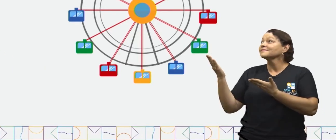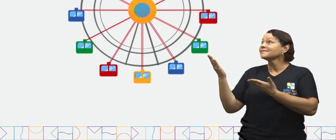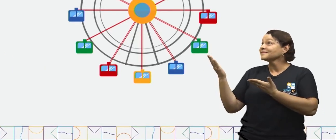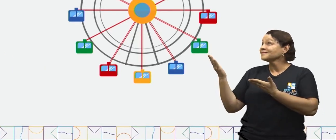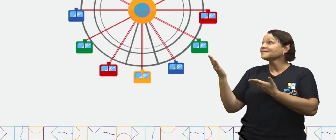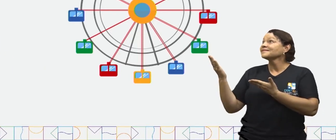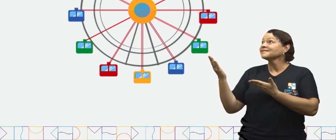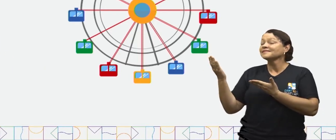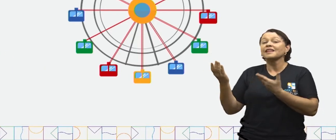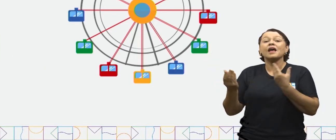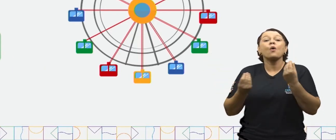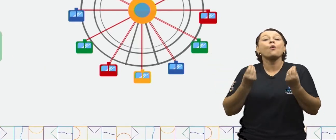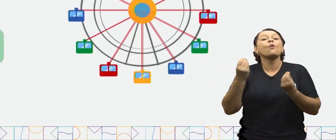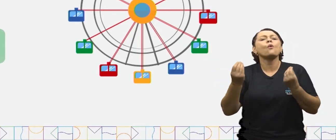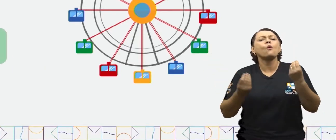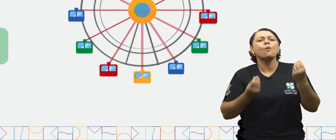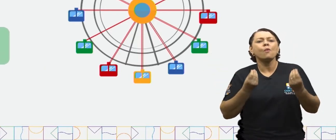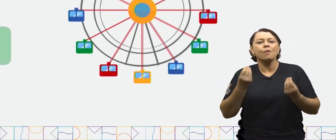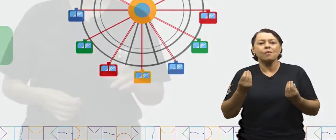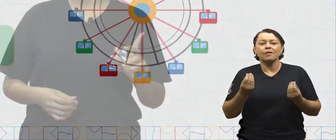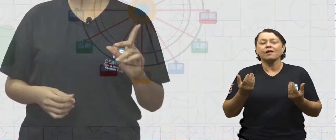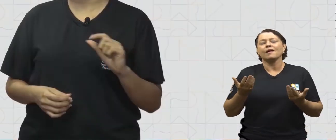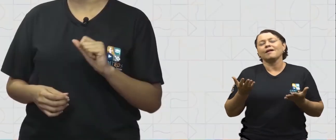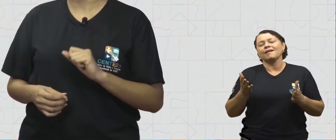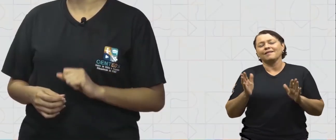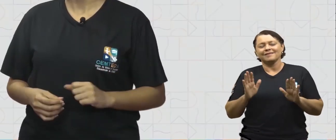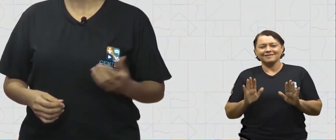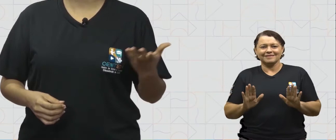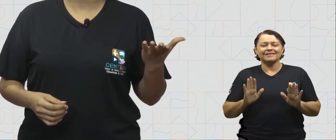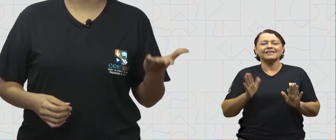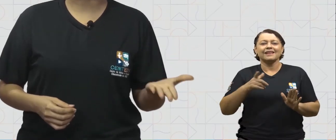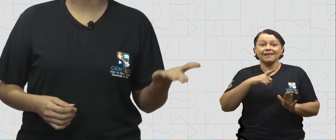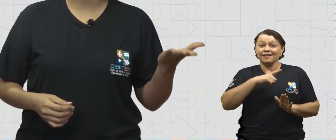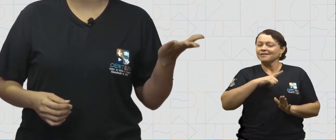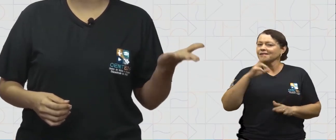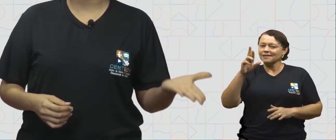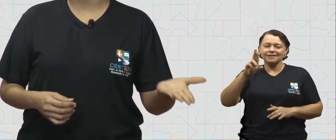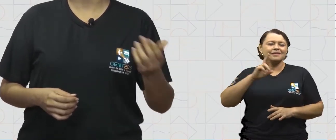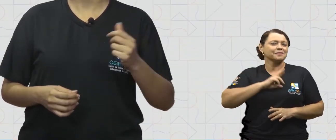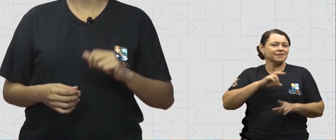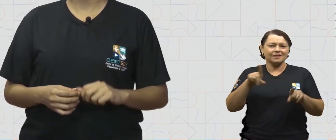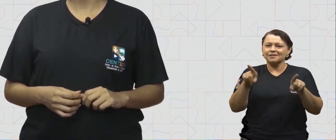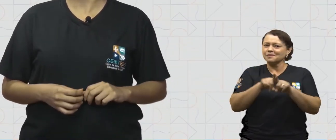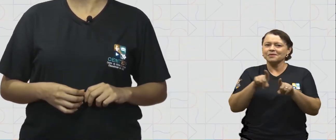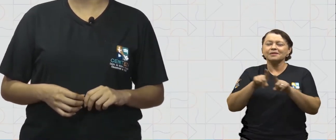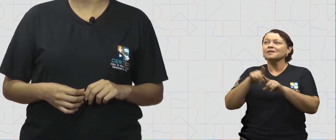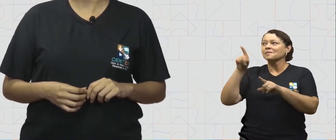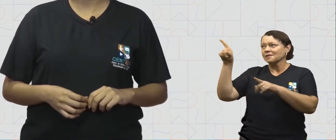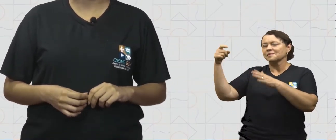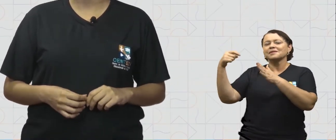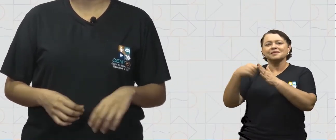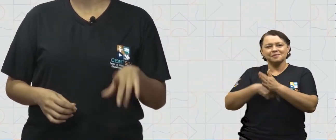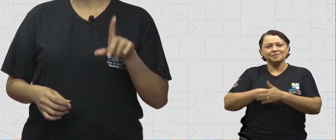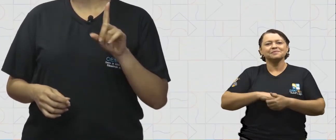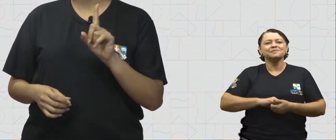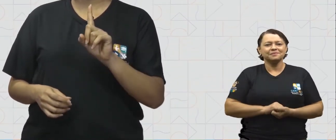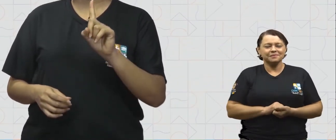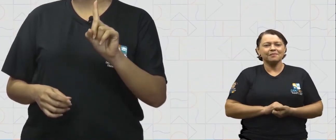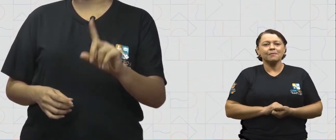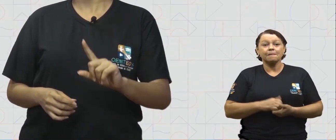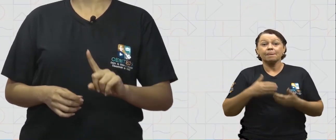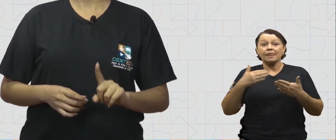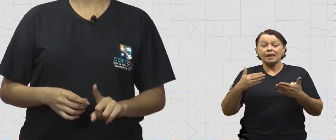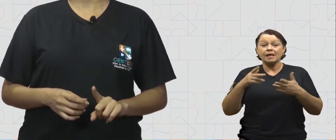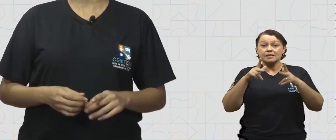A pergunta é: como? Já temos a resposta para essa pergunta também. E